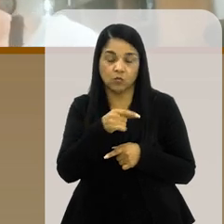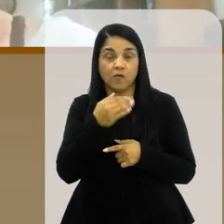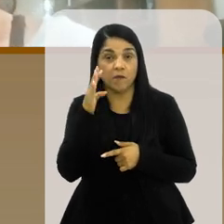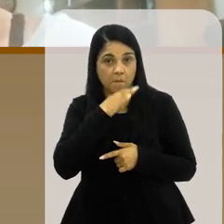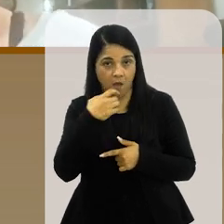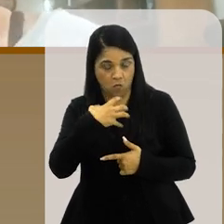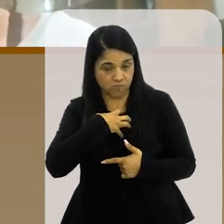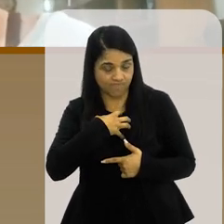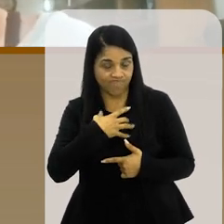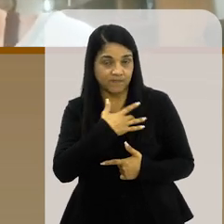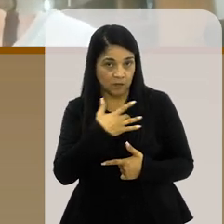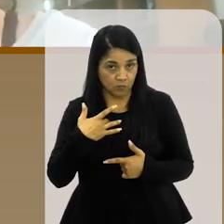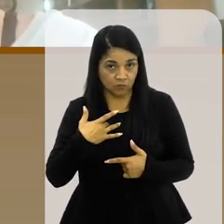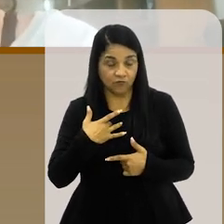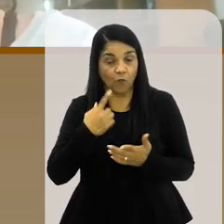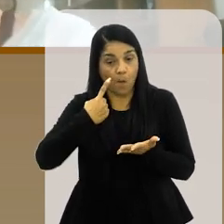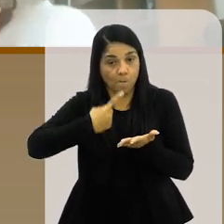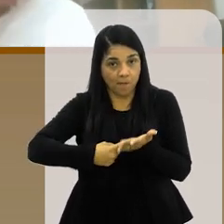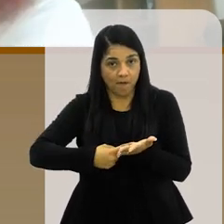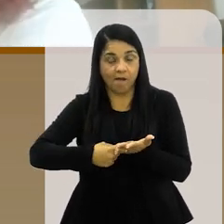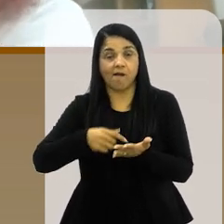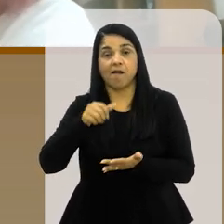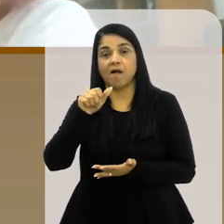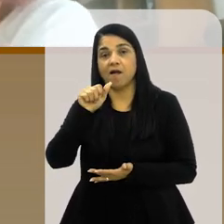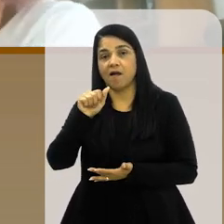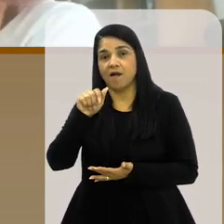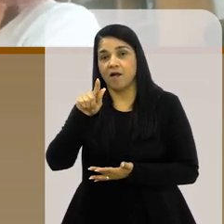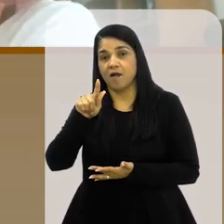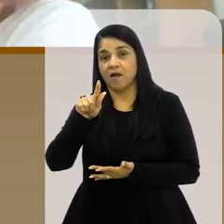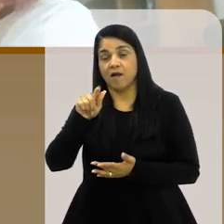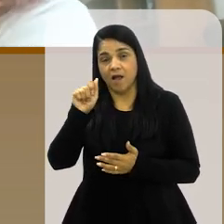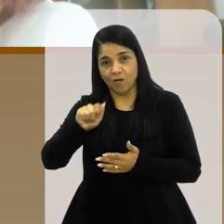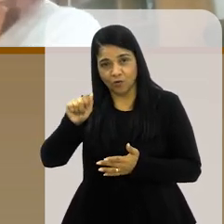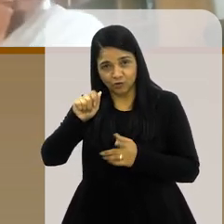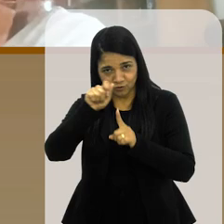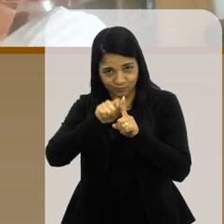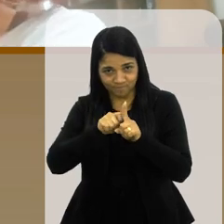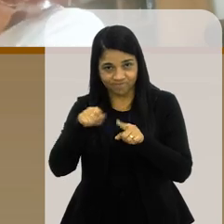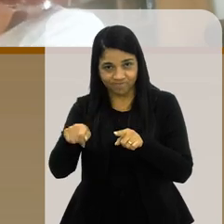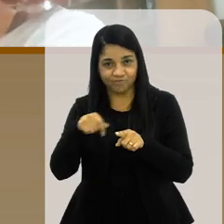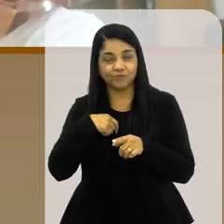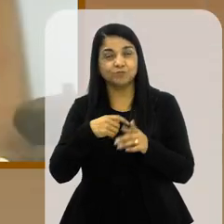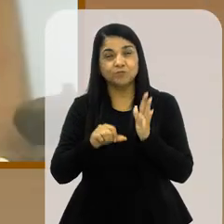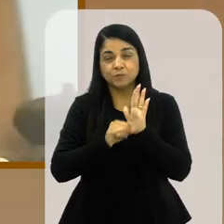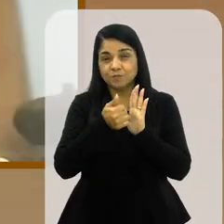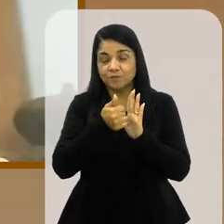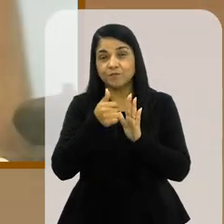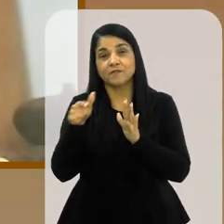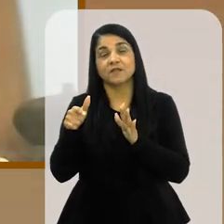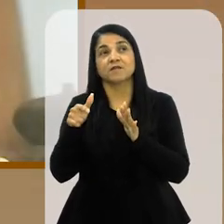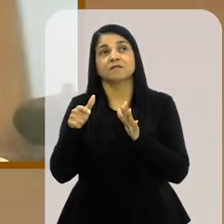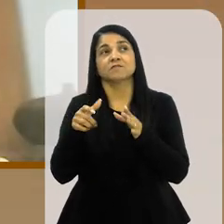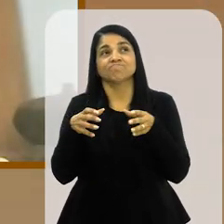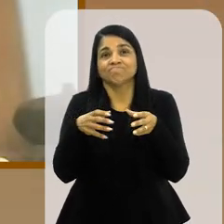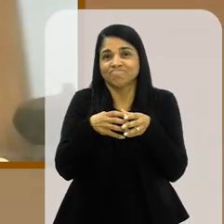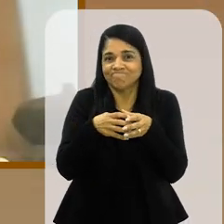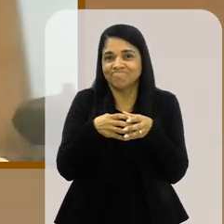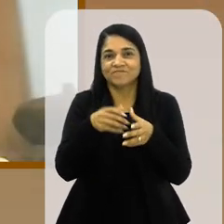estava muito mal, e vou remarcar para agosto. Eu fiz um primeiro Café, Pão e Texto só de